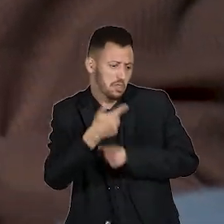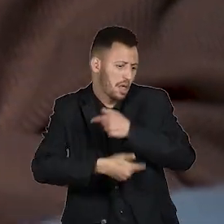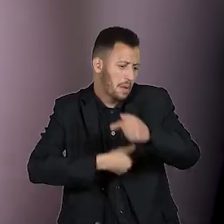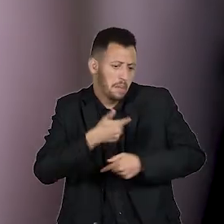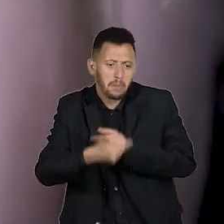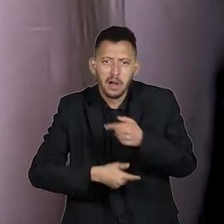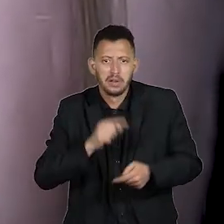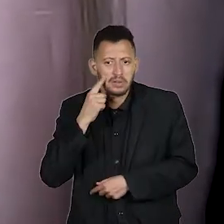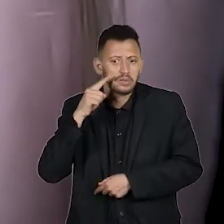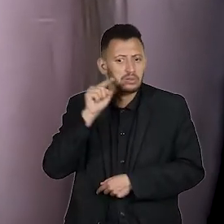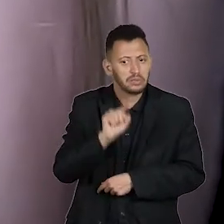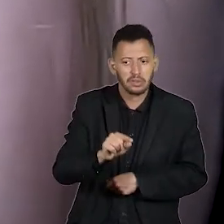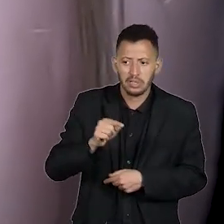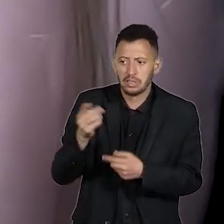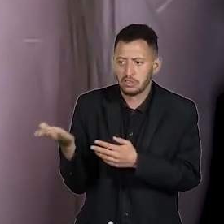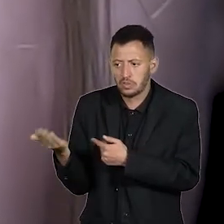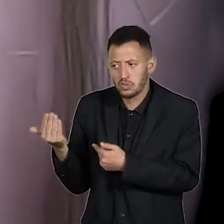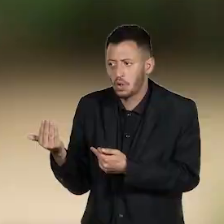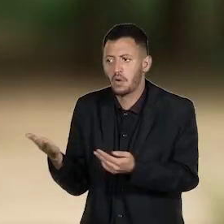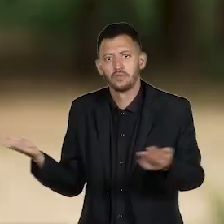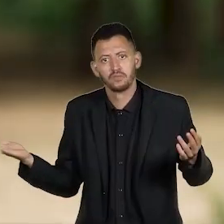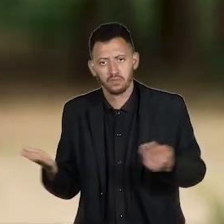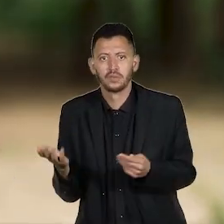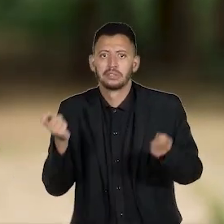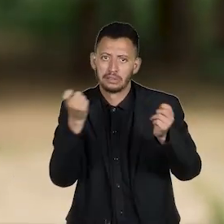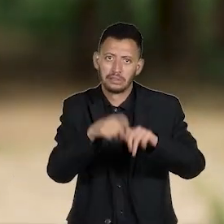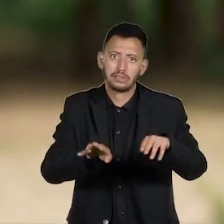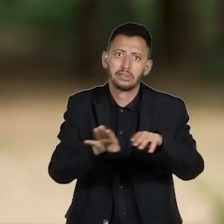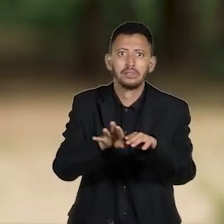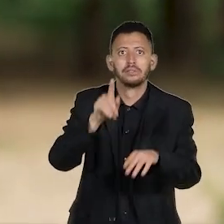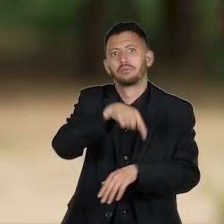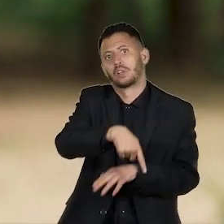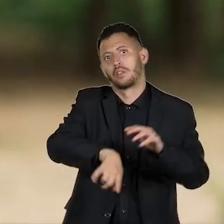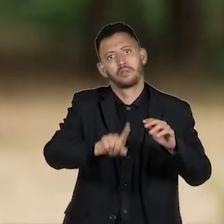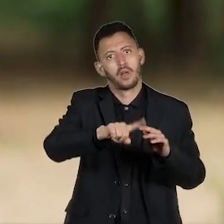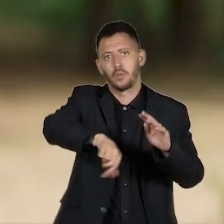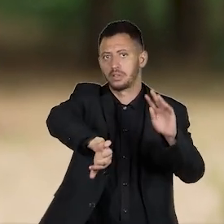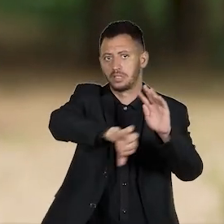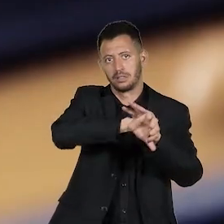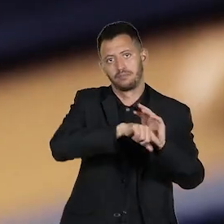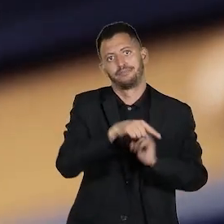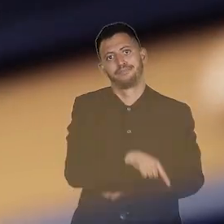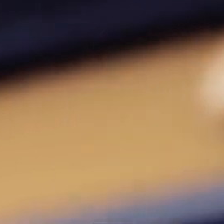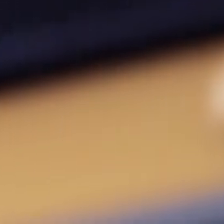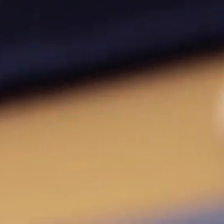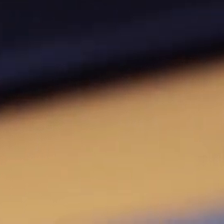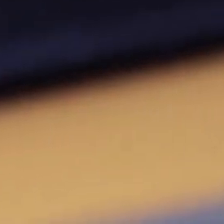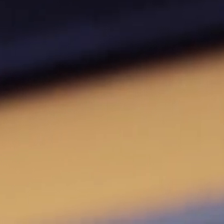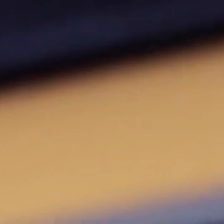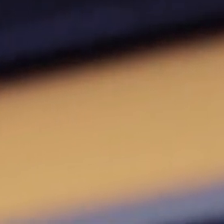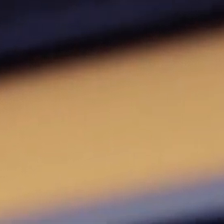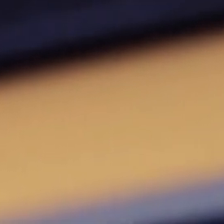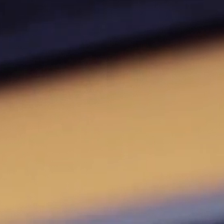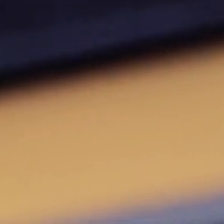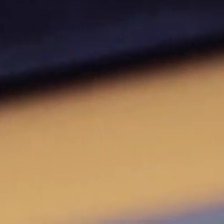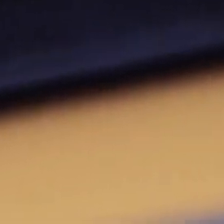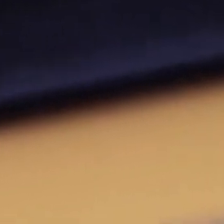forma de trabalho envolvendo crianças e adolescentes é considerada ilegal.